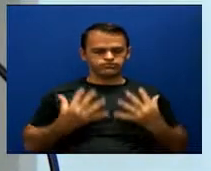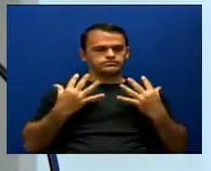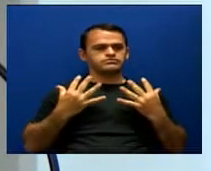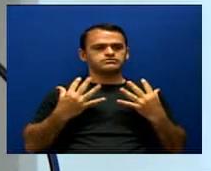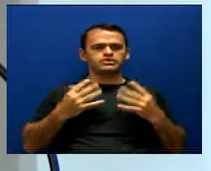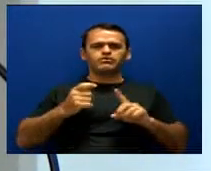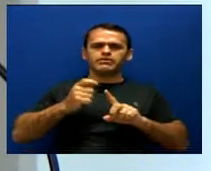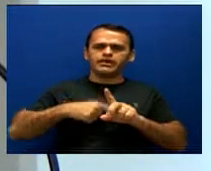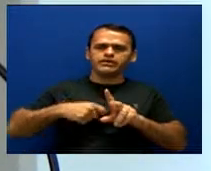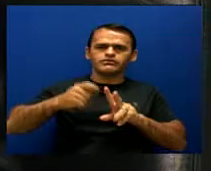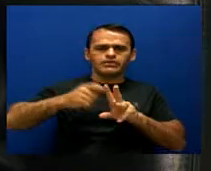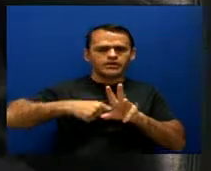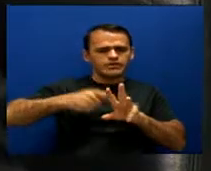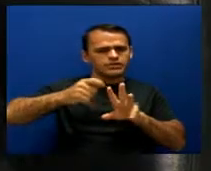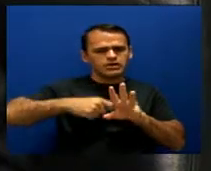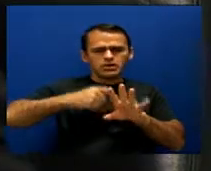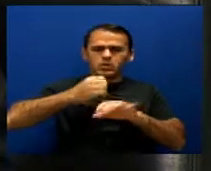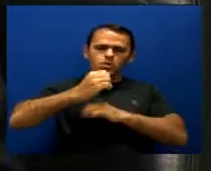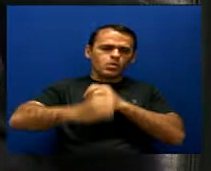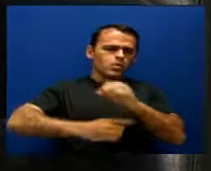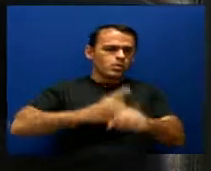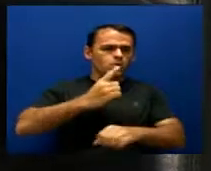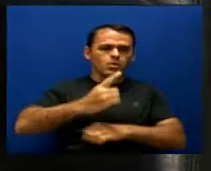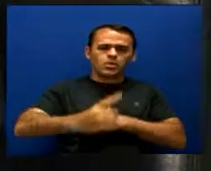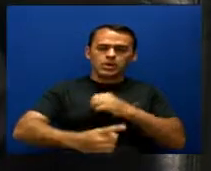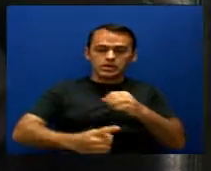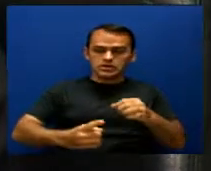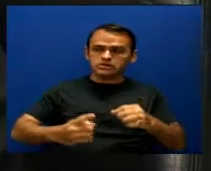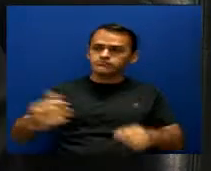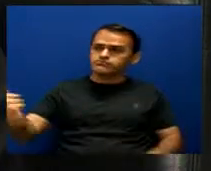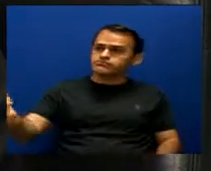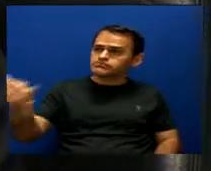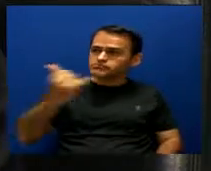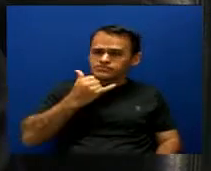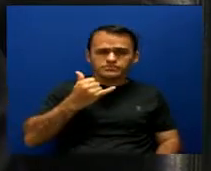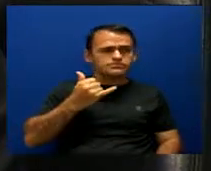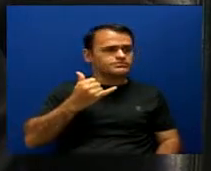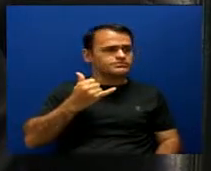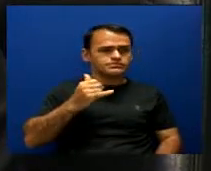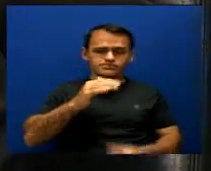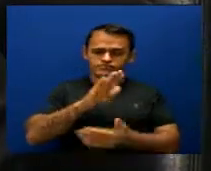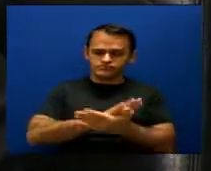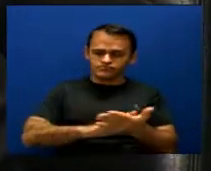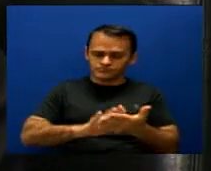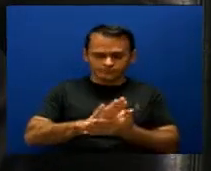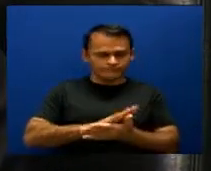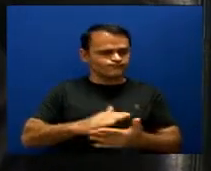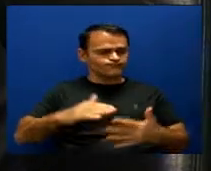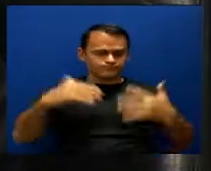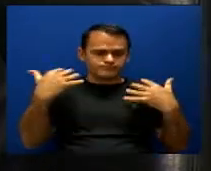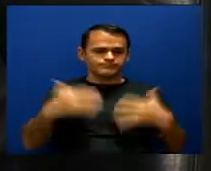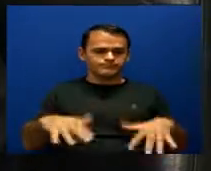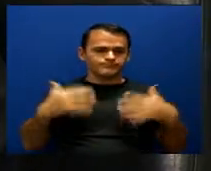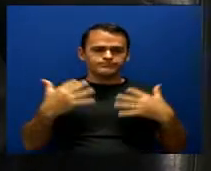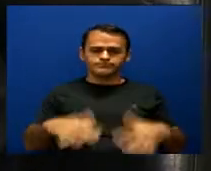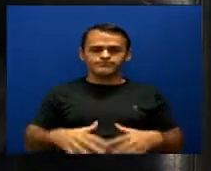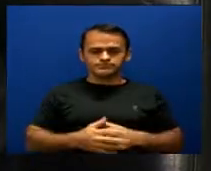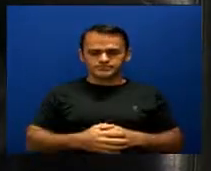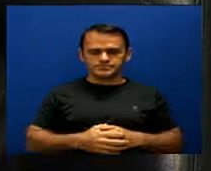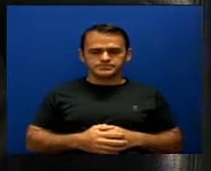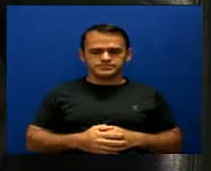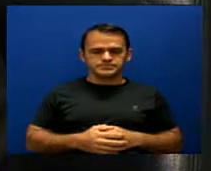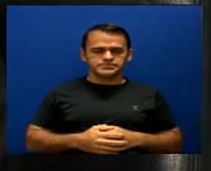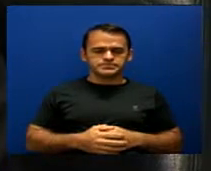aí passa um mês, dois meses, três meses, um ano, quatro meses, e não recebe uma ligação para fazer essa cirurgia. Então, eu tenho a certeza, eu